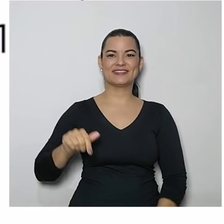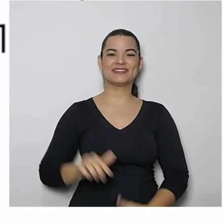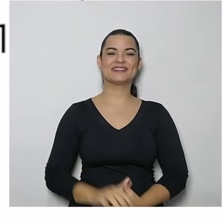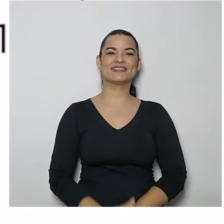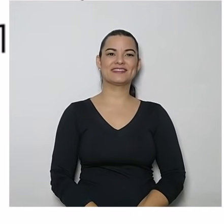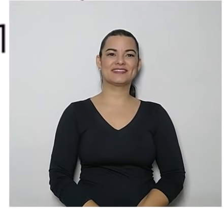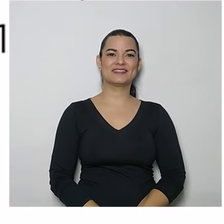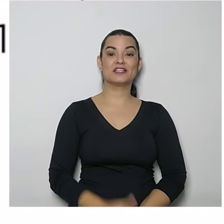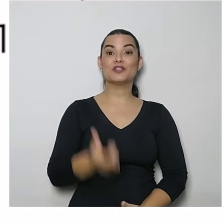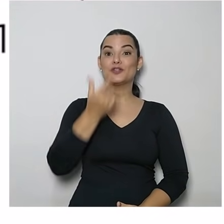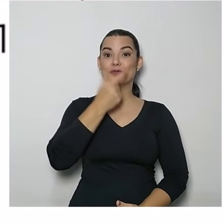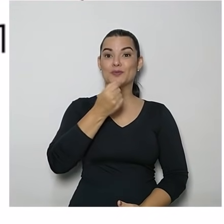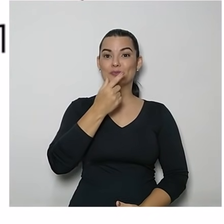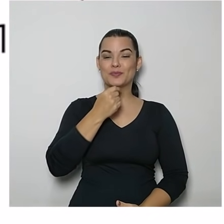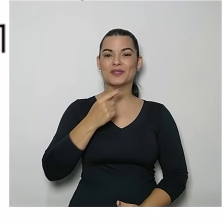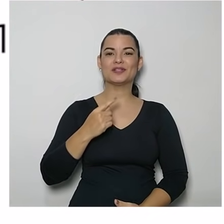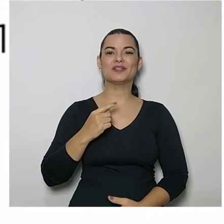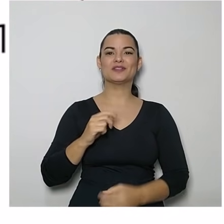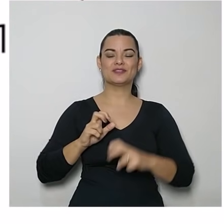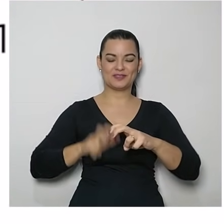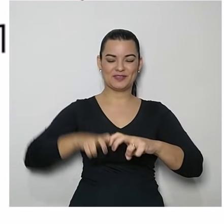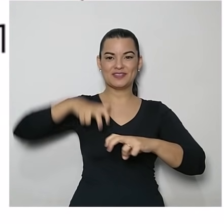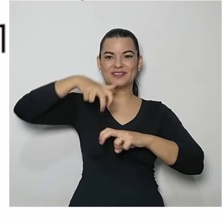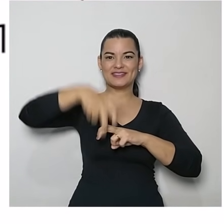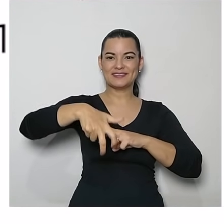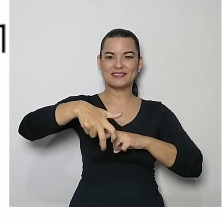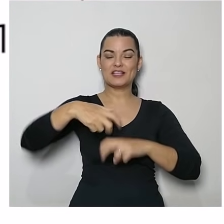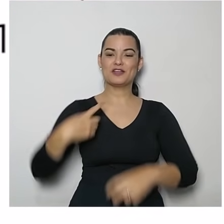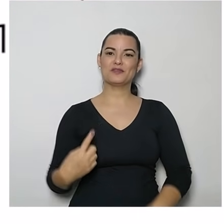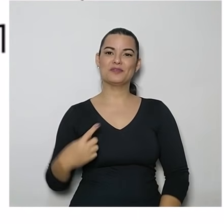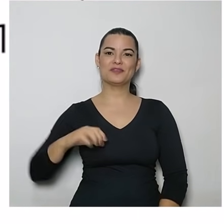1947. Meninos Pulando Carniça,